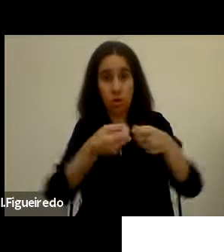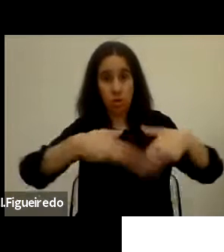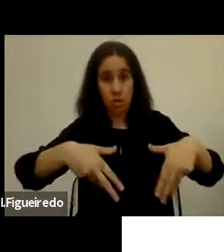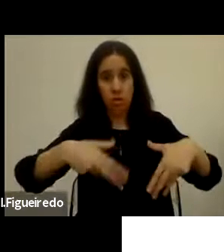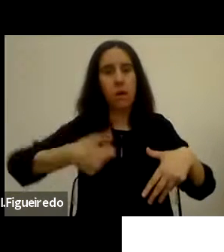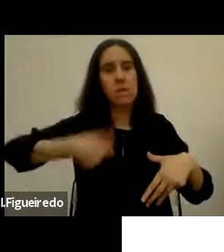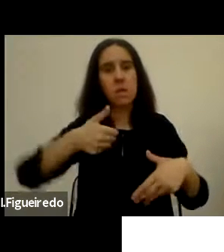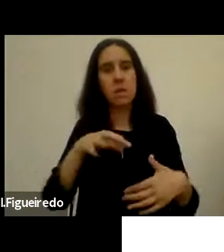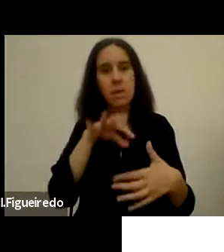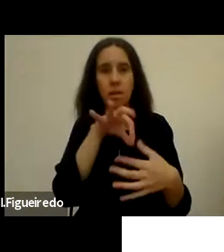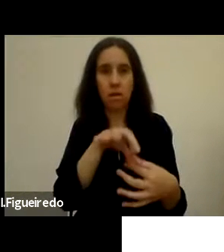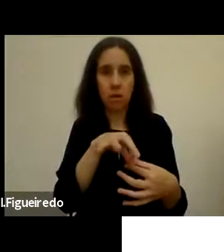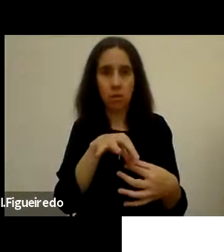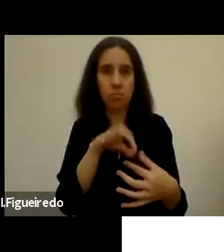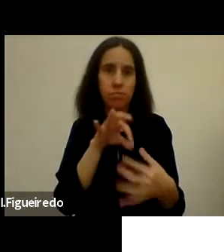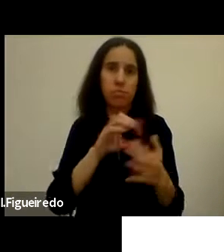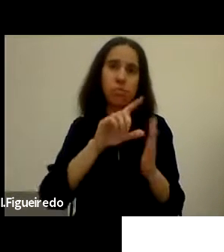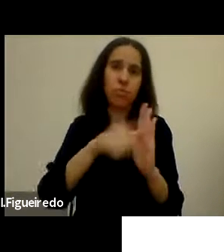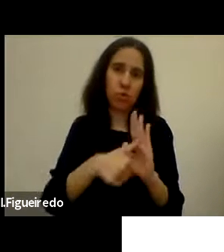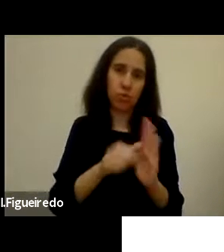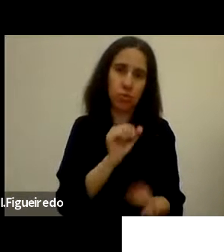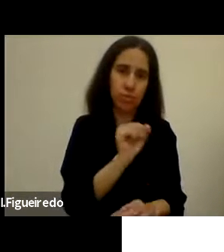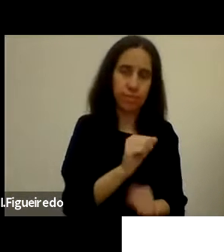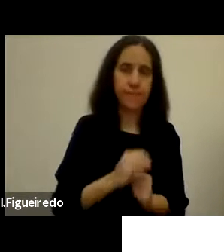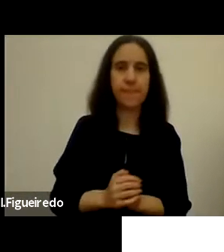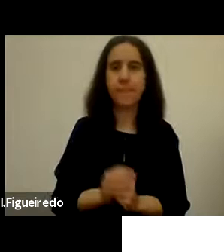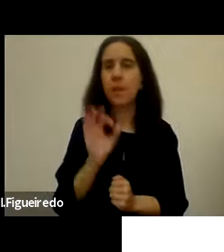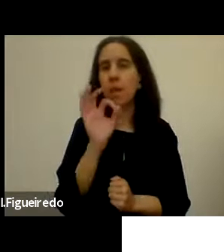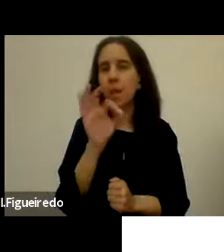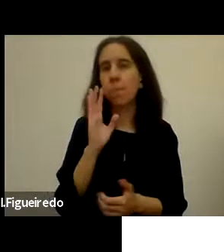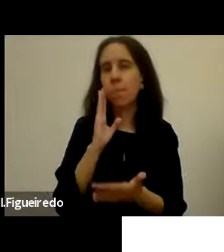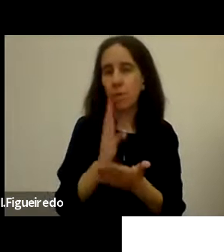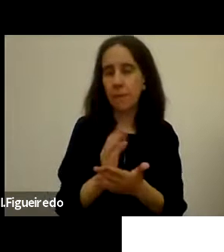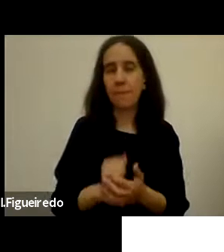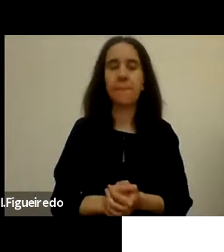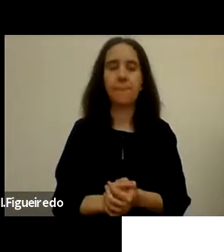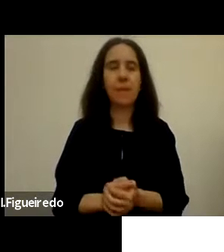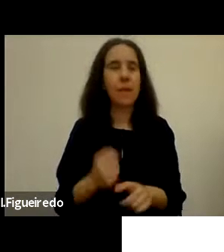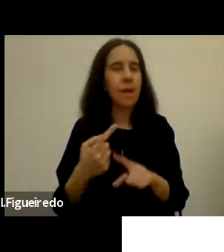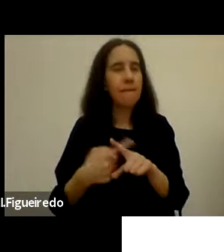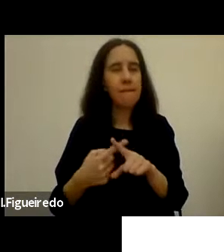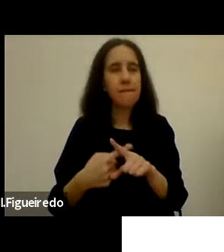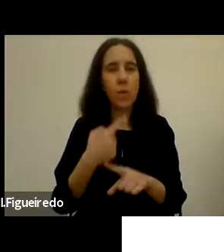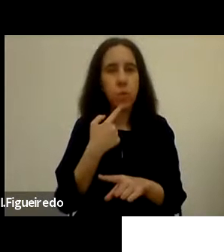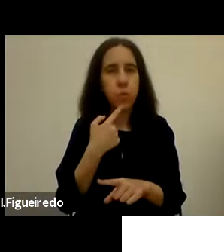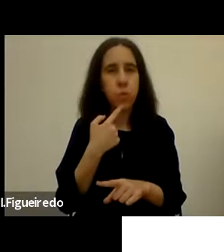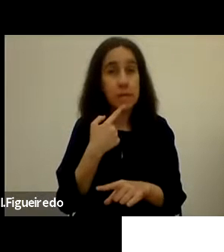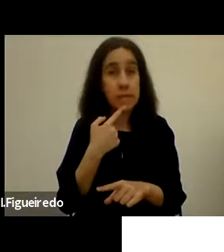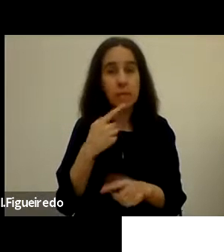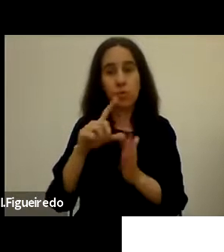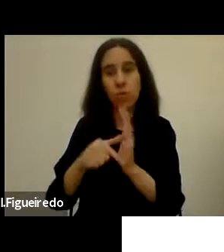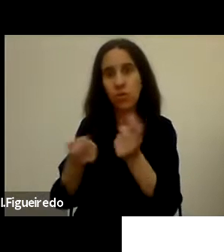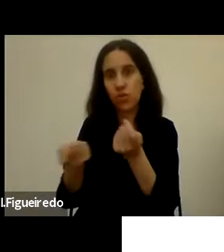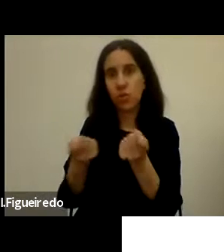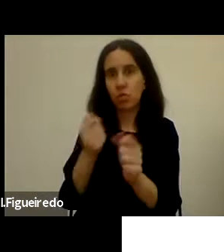sobretudo ligado à vertente de projetos. Última nota, foi particularmente interessante trabalhar na gestão de projetos